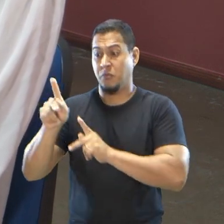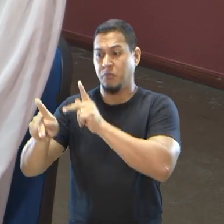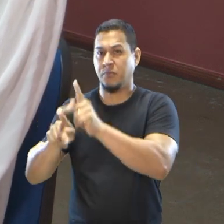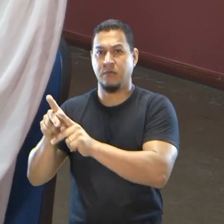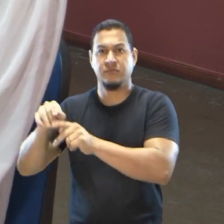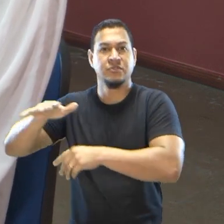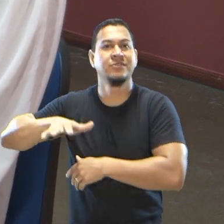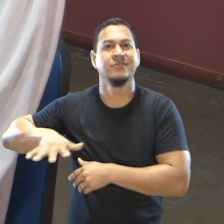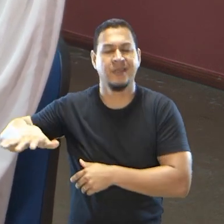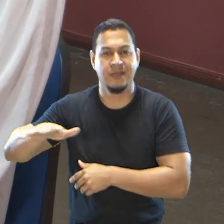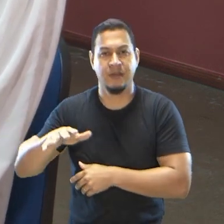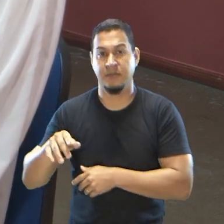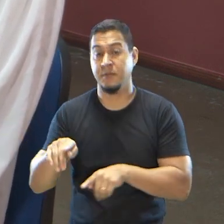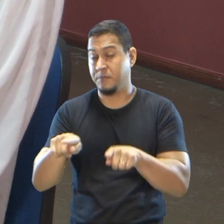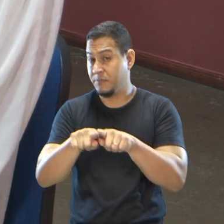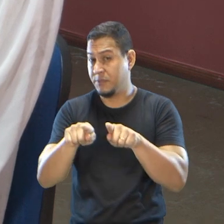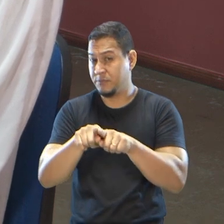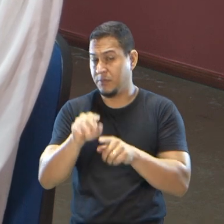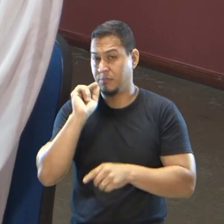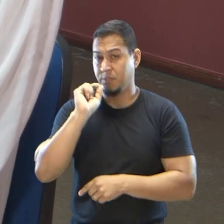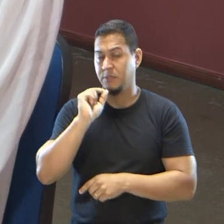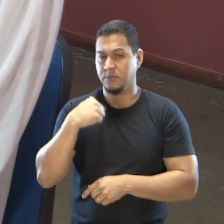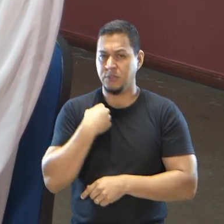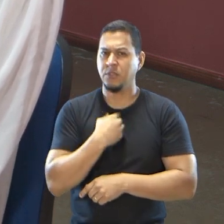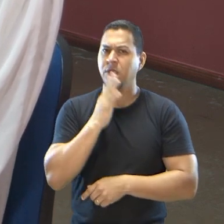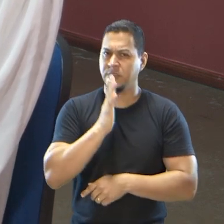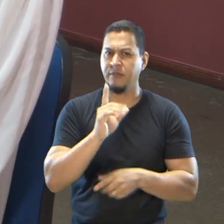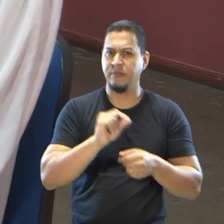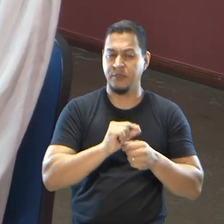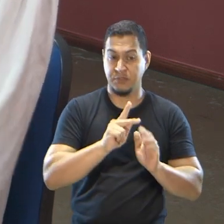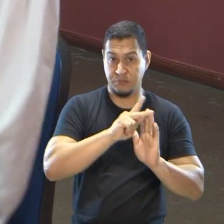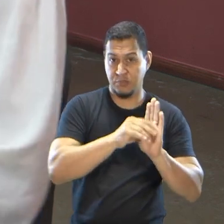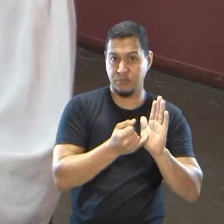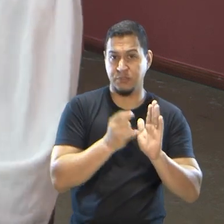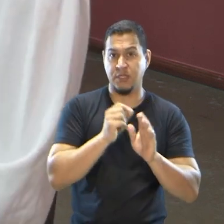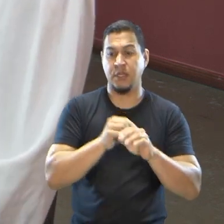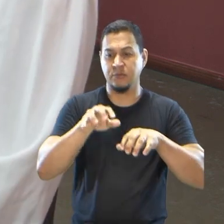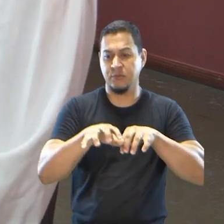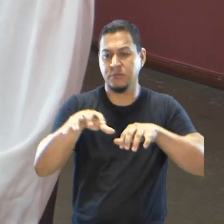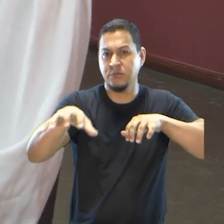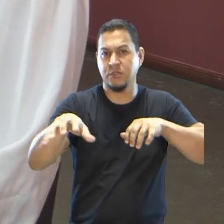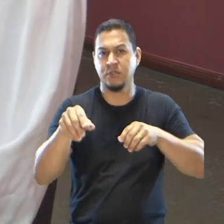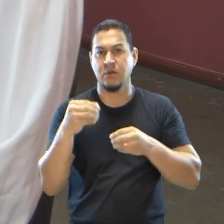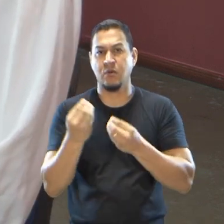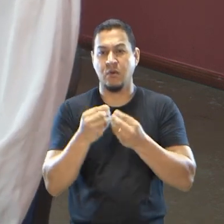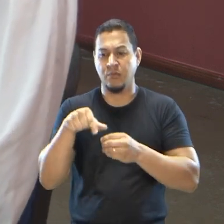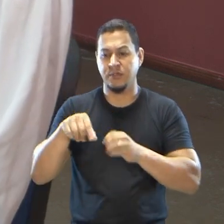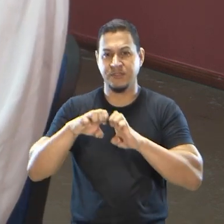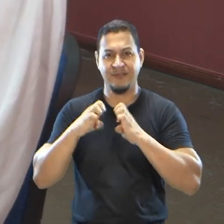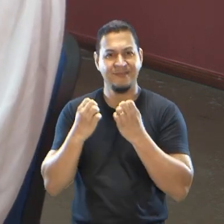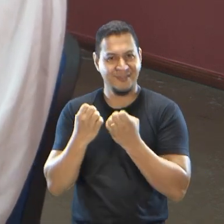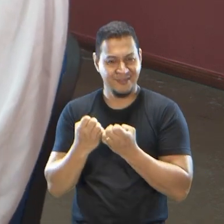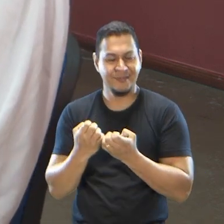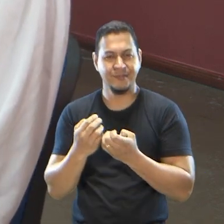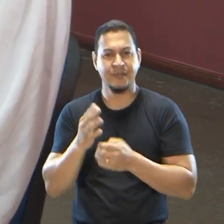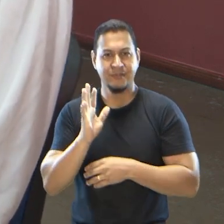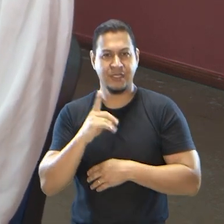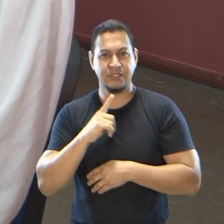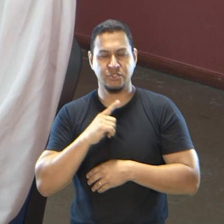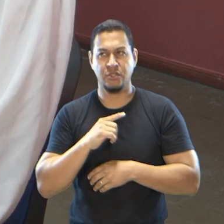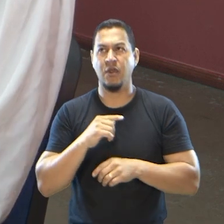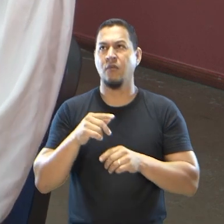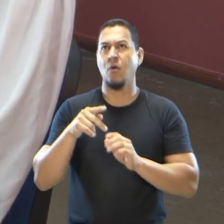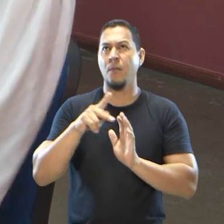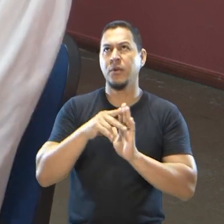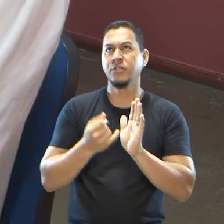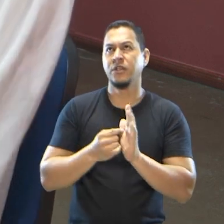pela população no geral. Principalmente que a gente desenvolveu alguns projetos, né, de extensão, como essas jornadas. A gente tinha o projeto